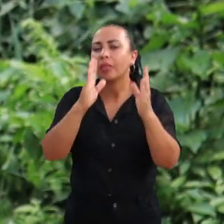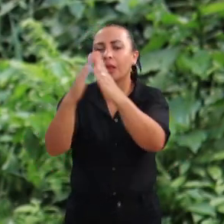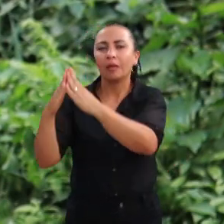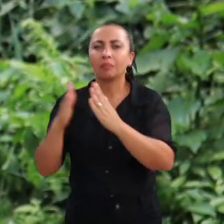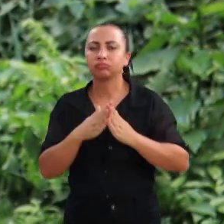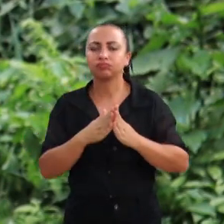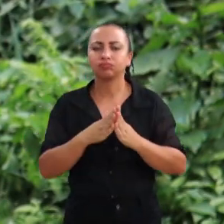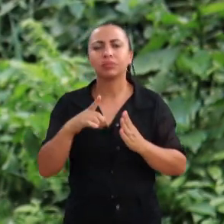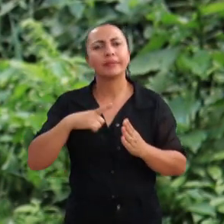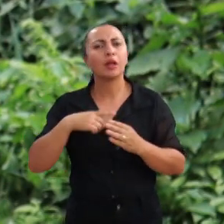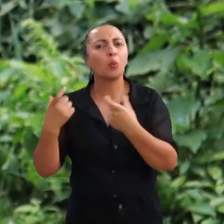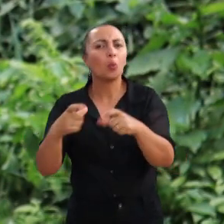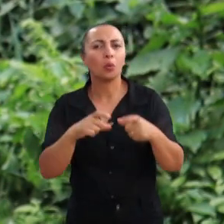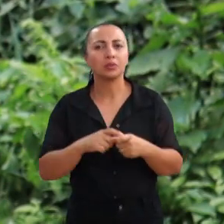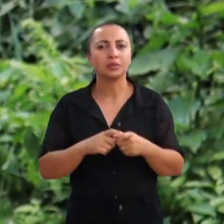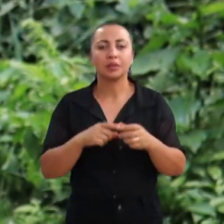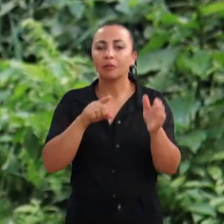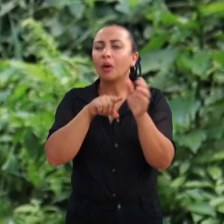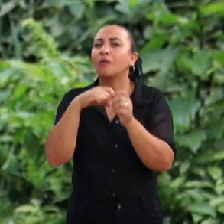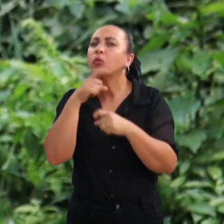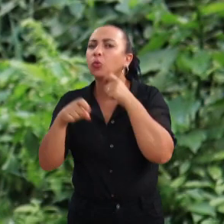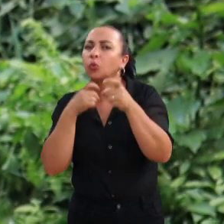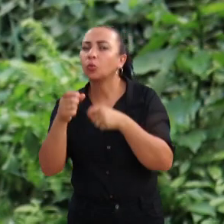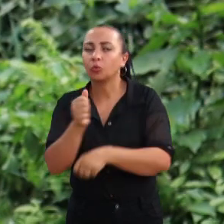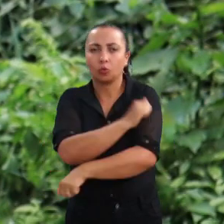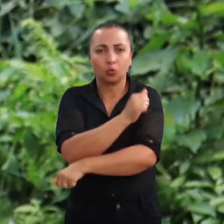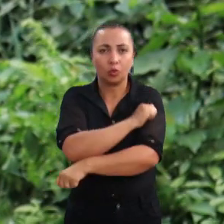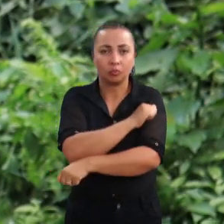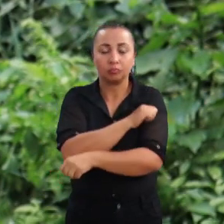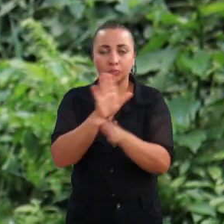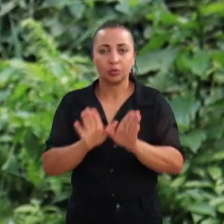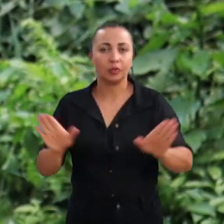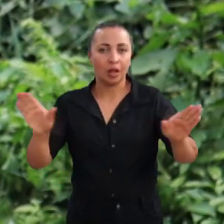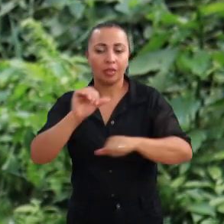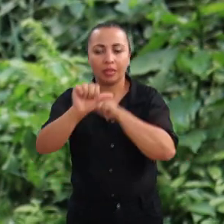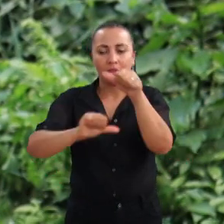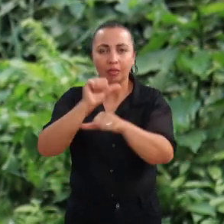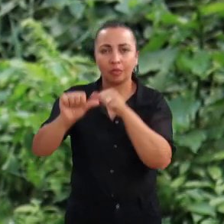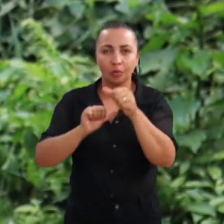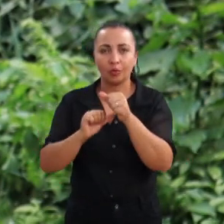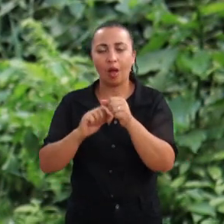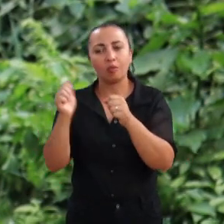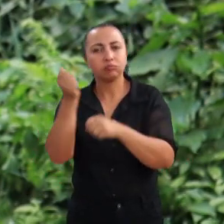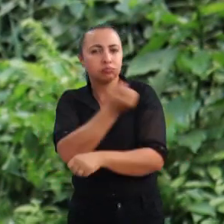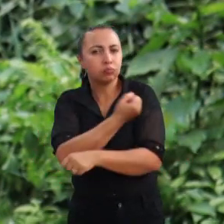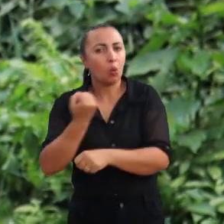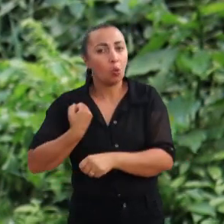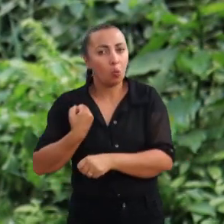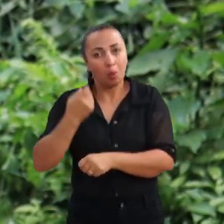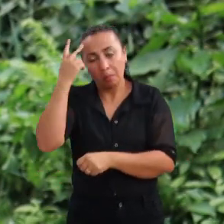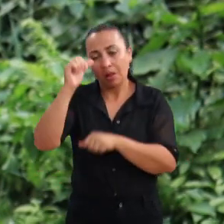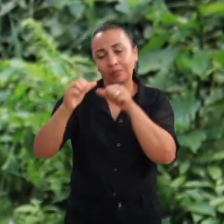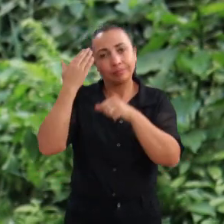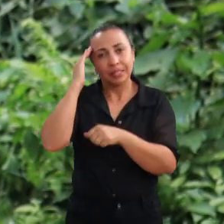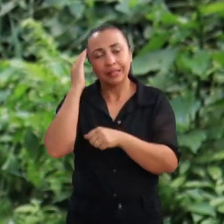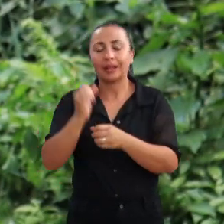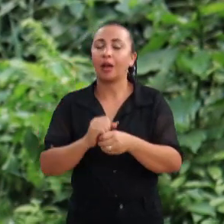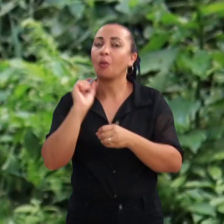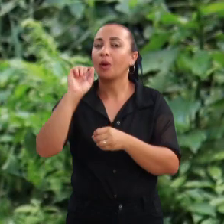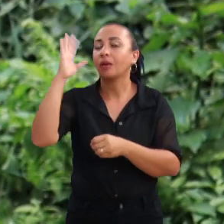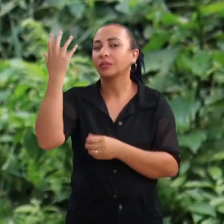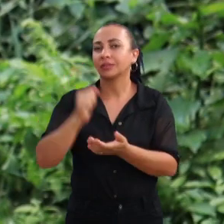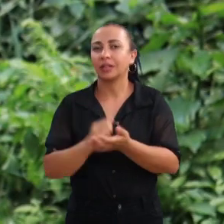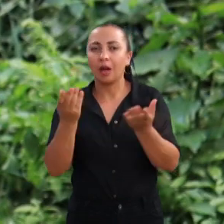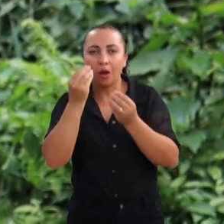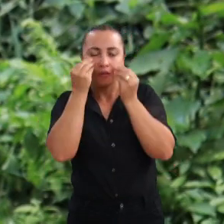distribuída pelos bairros? Esse foi o questionamento de um estudante da Universidade Federal do Ceará que desenvolveu um índice para entender a situação. E a